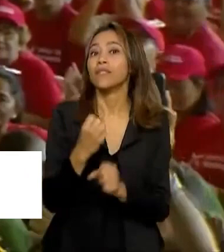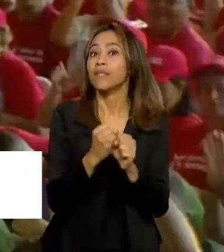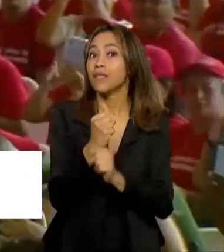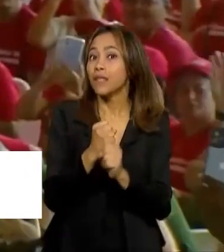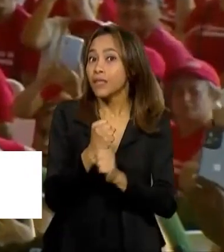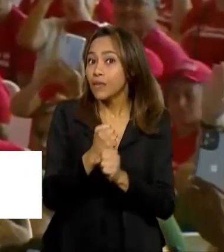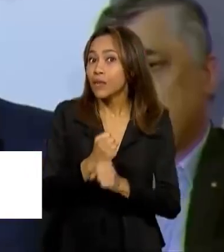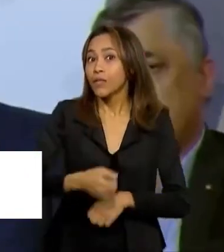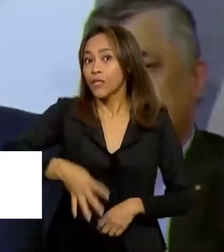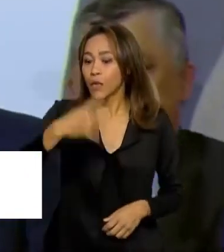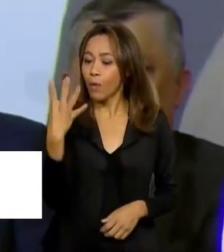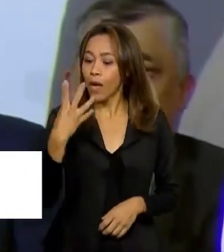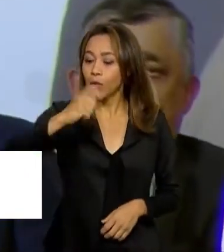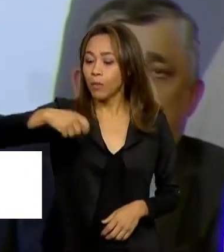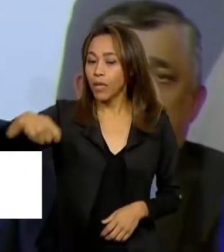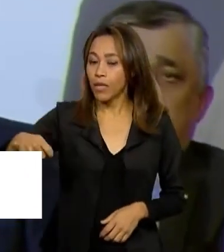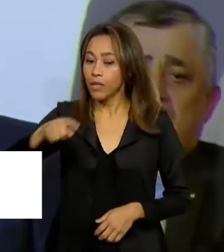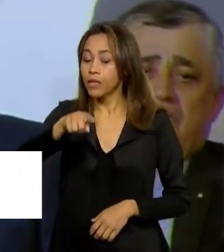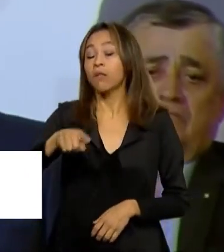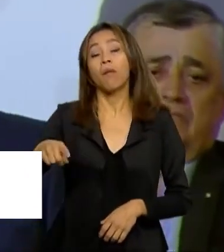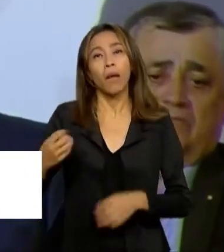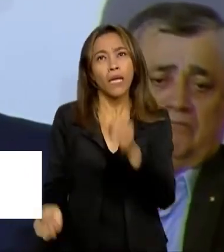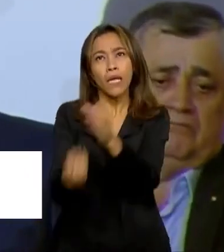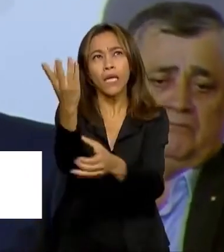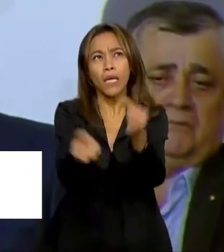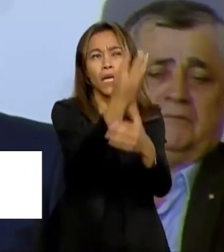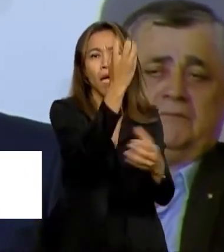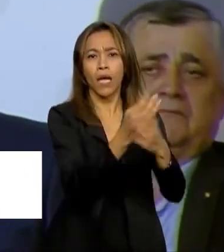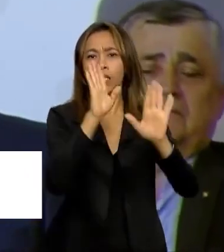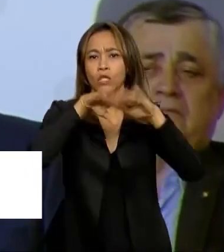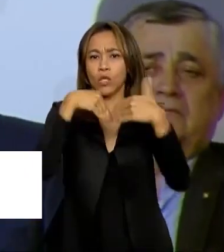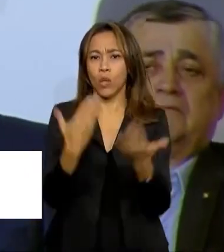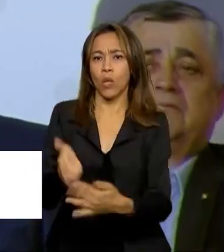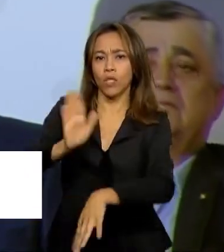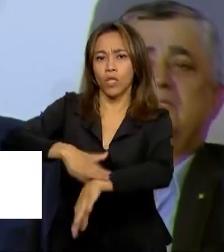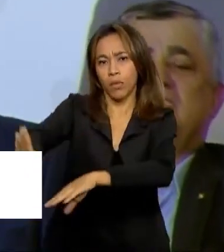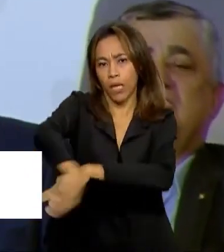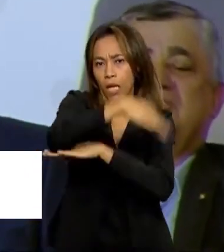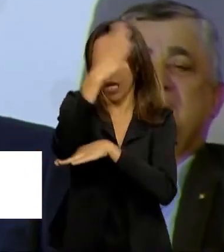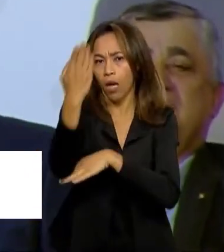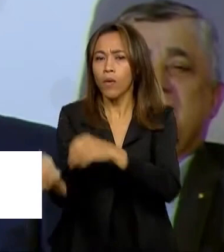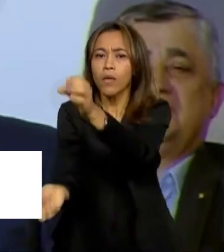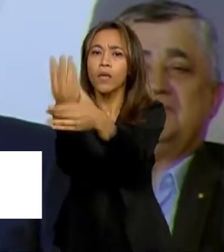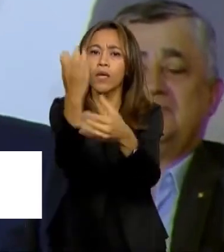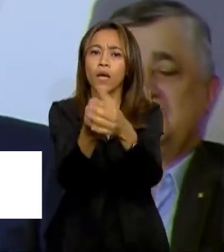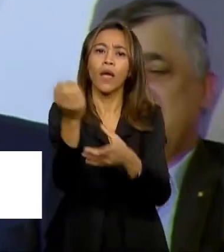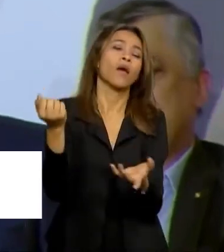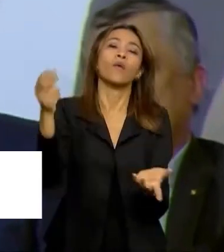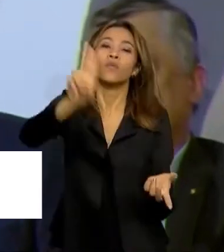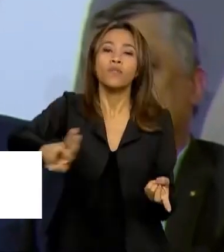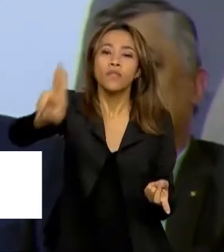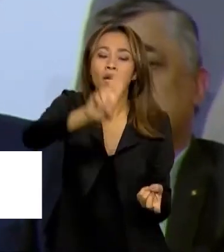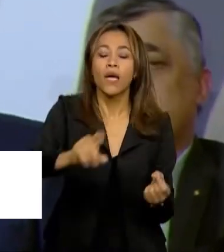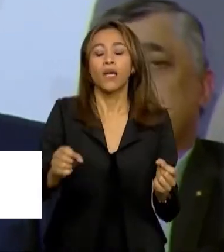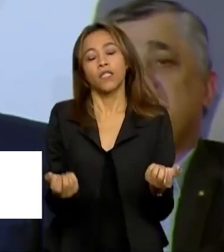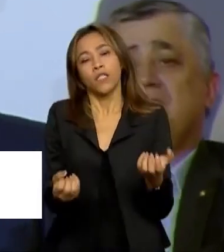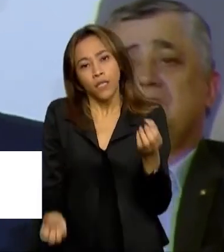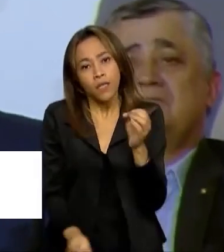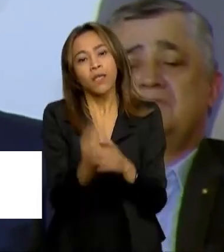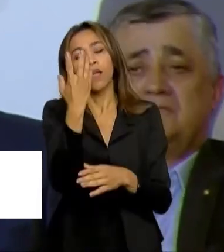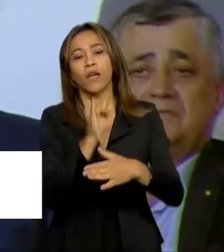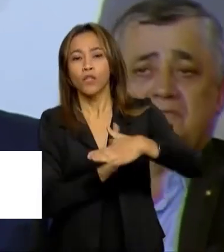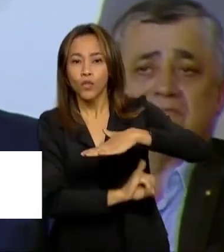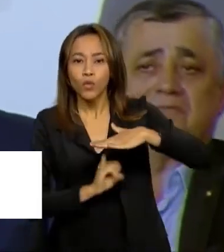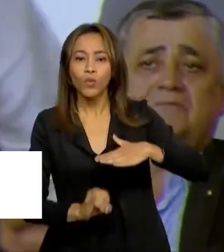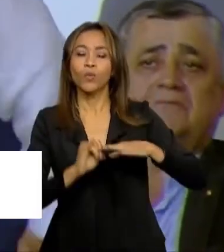você fazer escola de tempo integral, para a gente fazer mais faculdade, para a gente fazer mais institutos federais, para a gente ensinar e